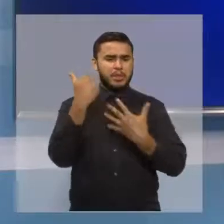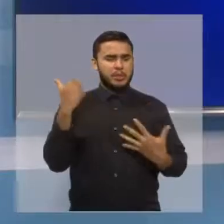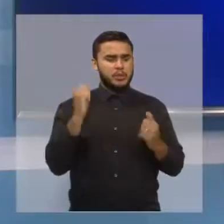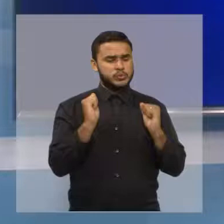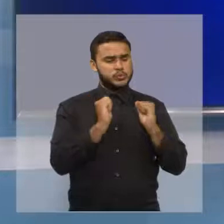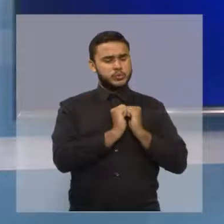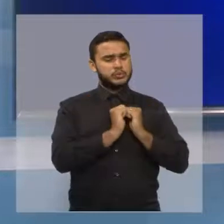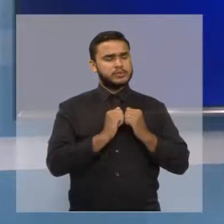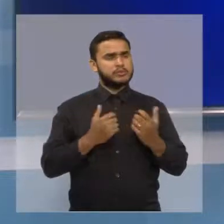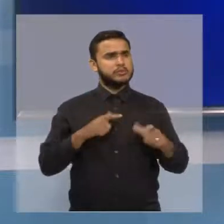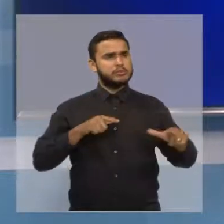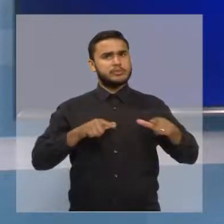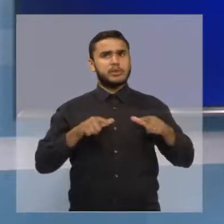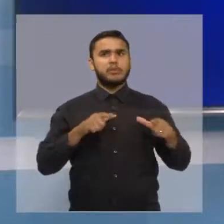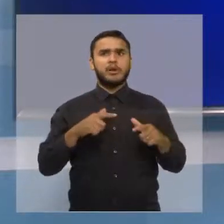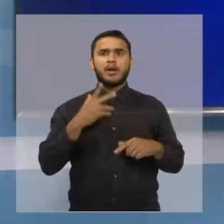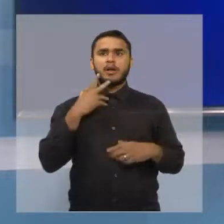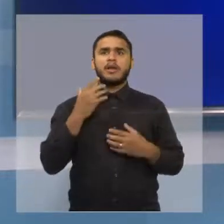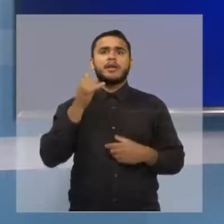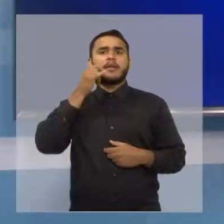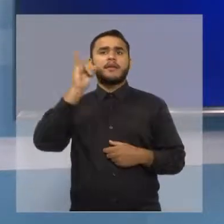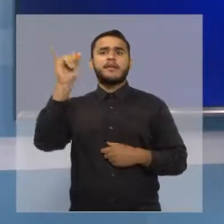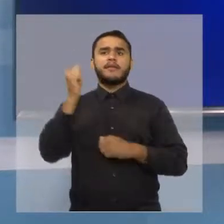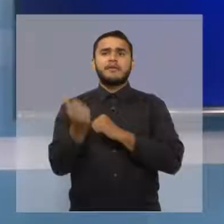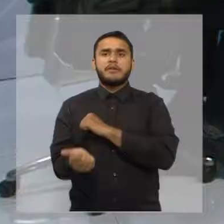elegeu para o combate à corrupção, agora